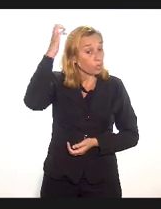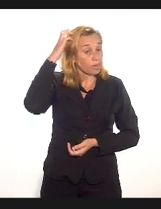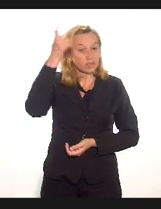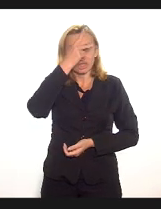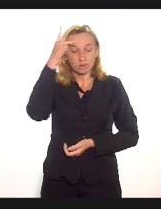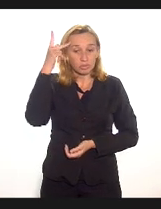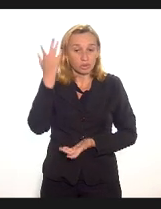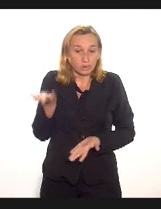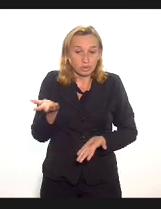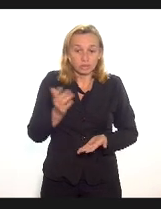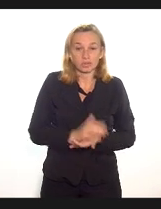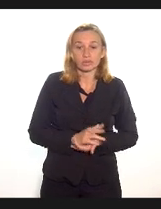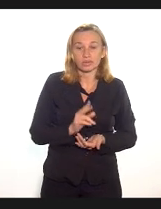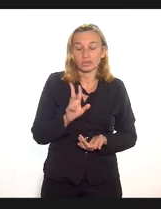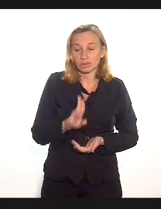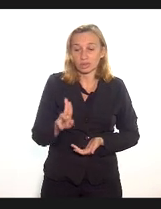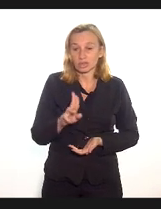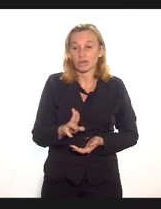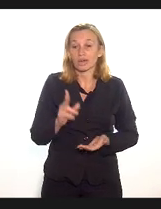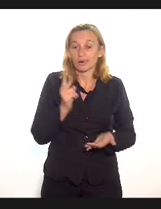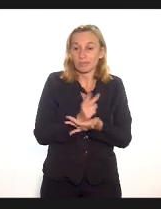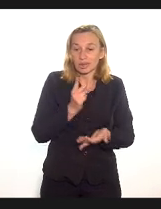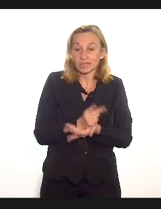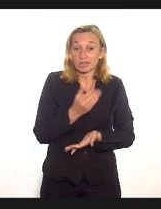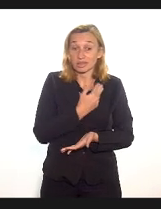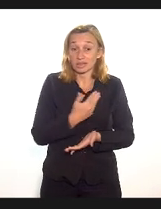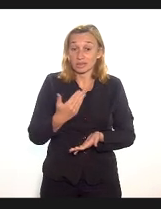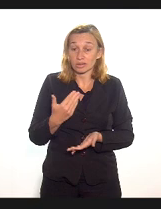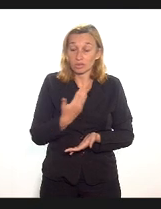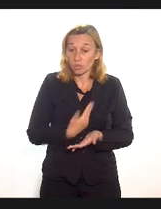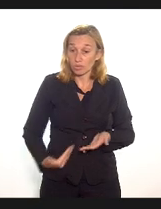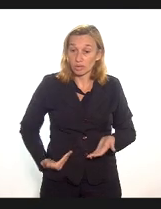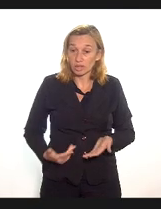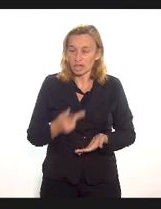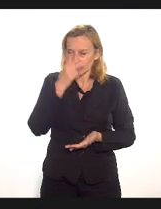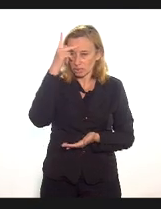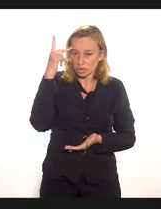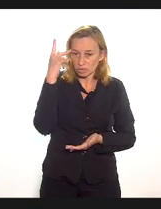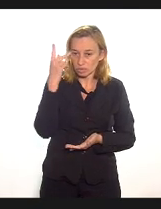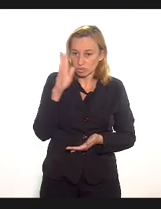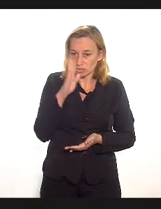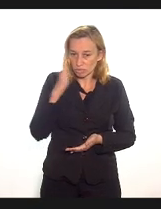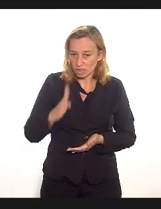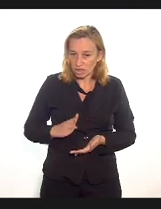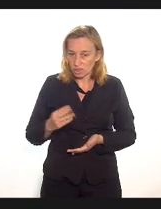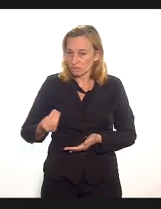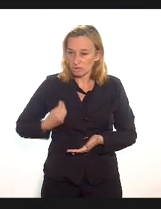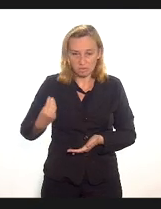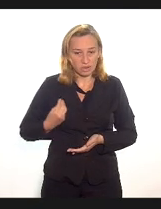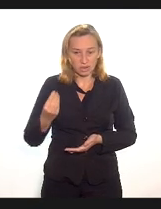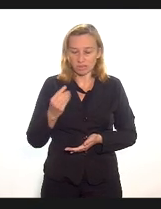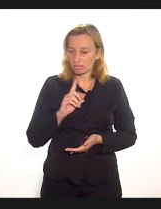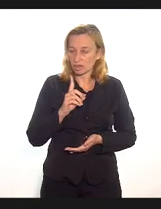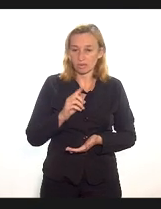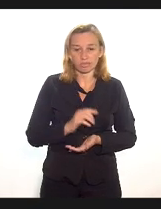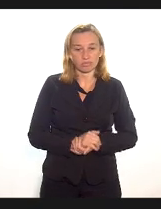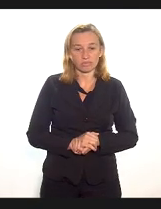pessoas, apesar desse governo. Aliás, as pessoas no Brasil não estão vivendo mais, Serafine, estão vivendo